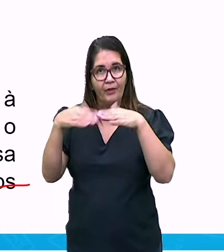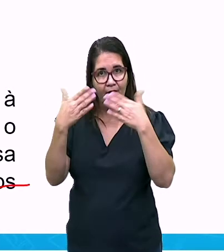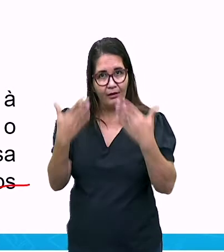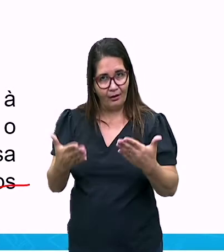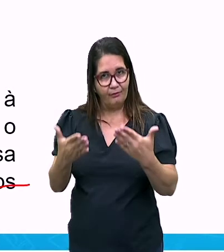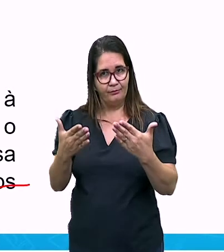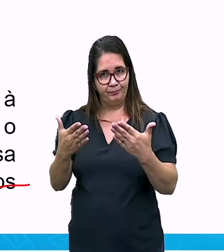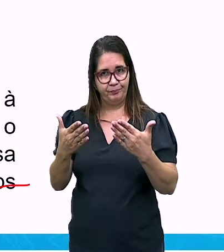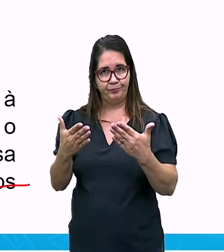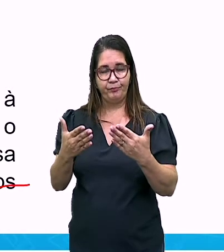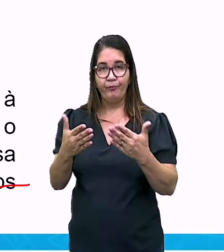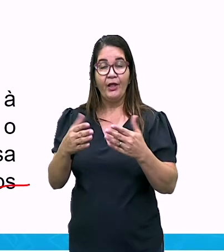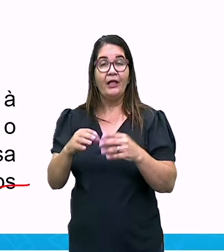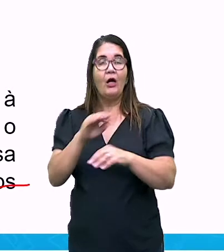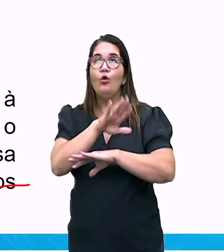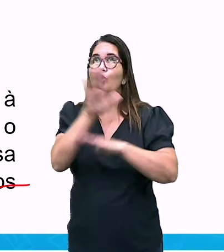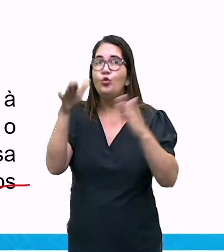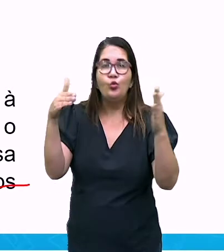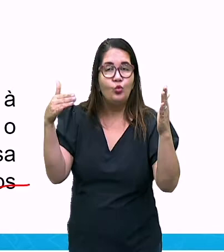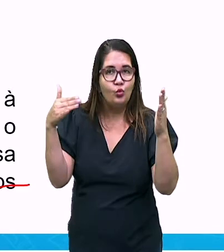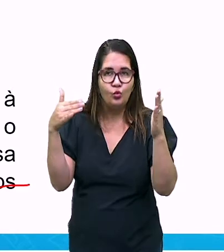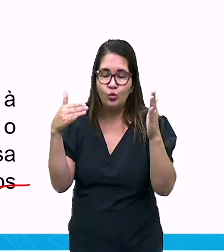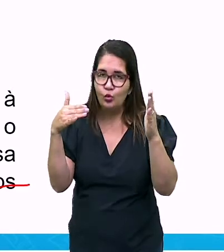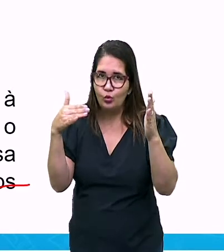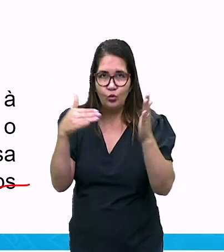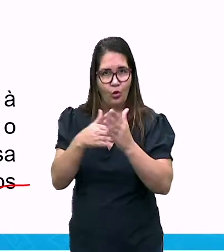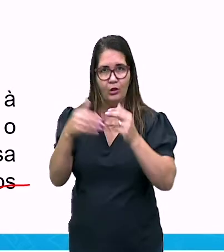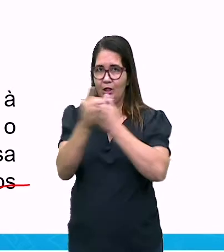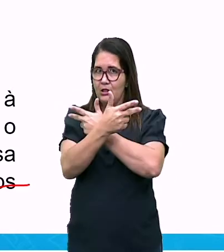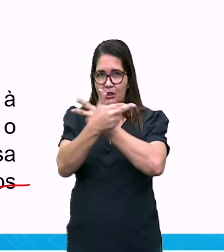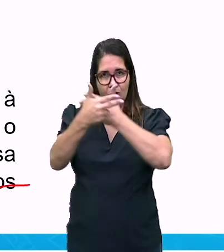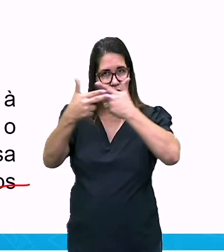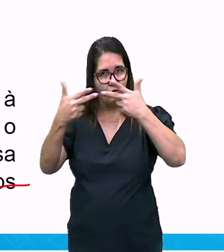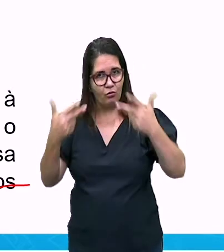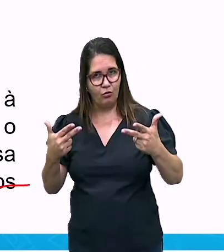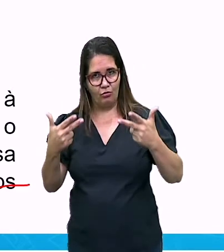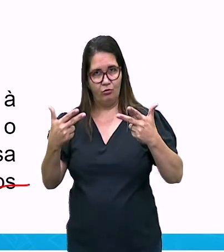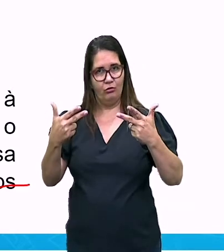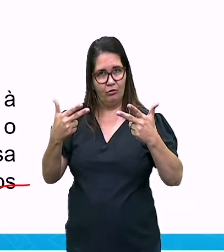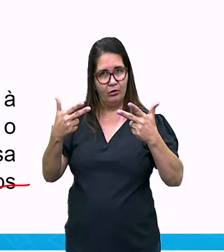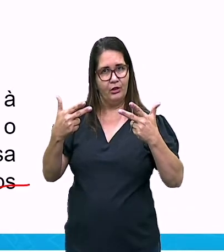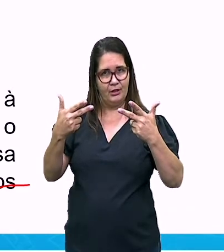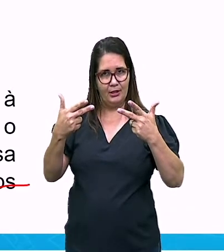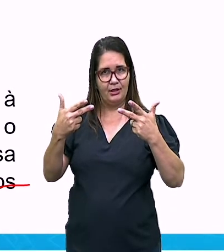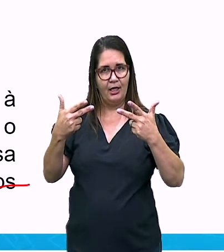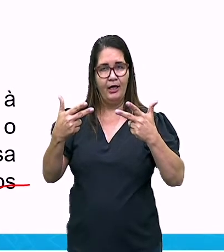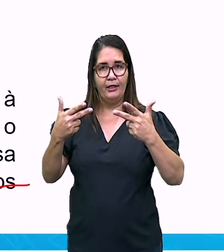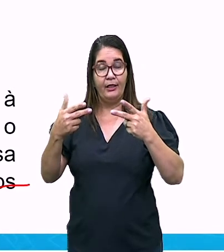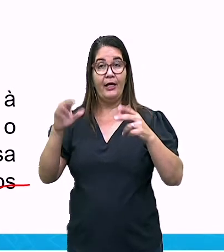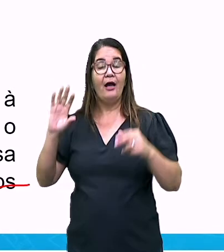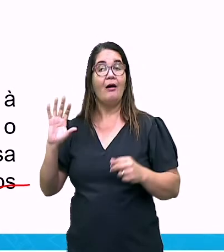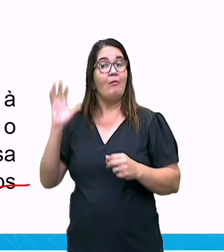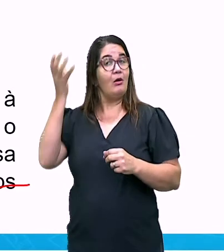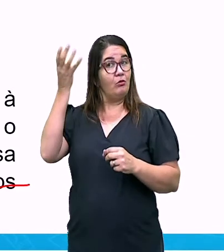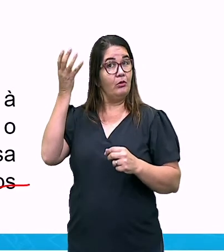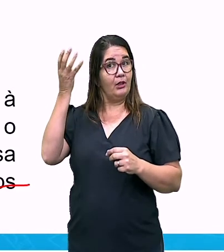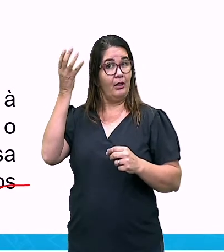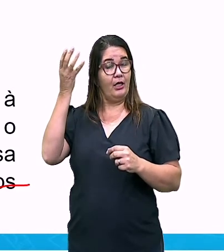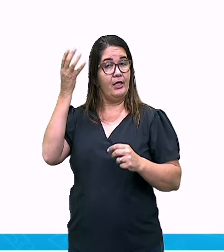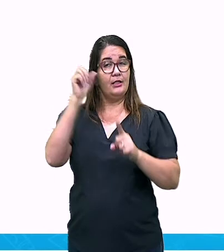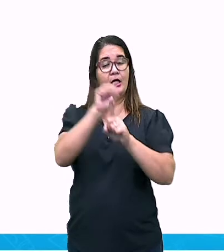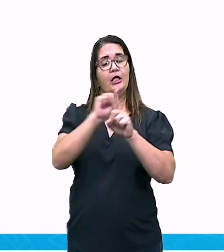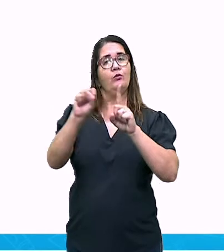sobre tudo que envolve, que está relacionado à vida dos cidadãos. Tudo,